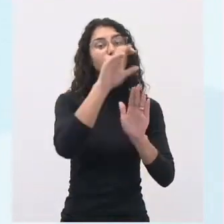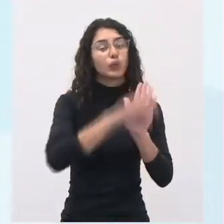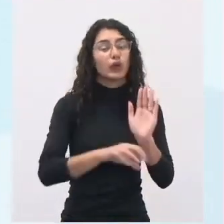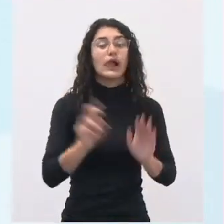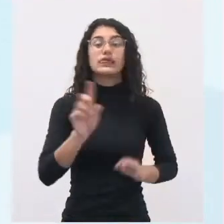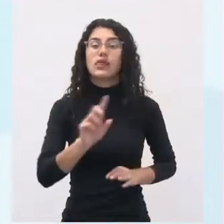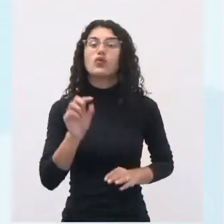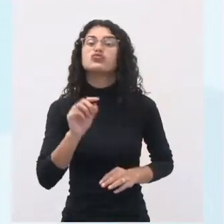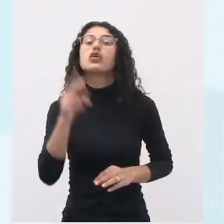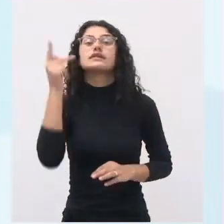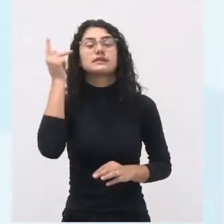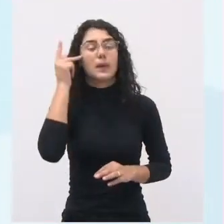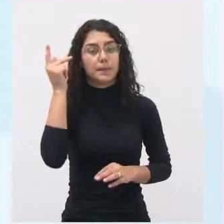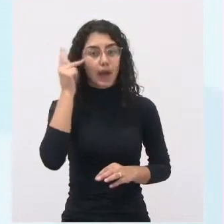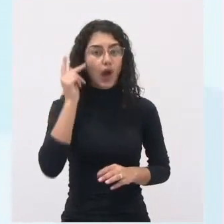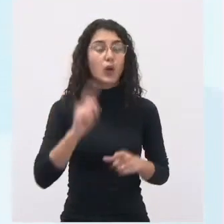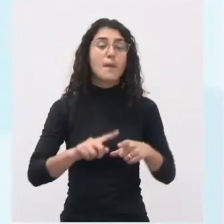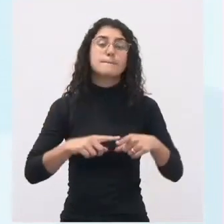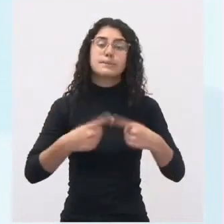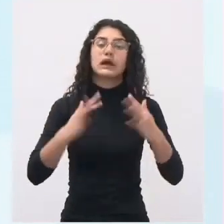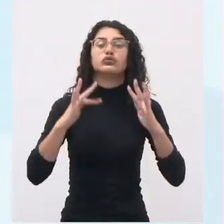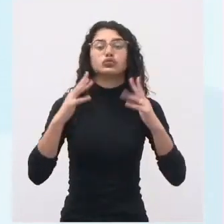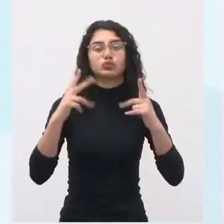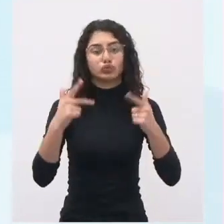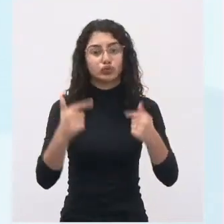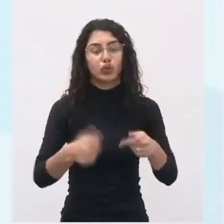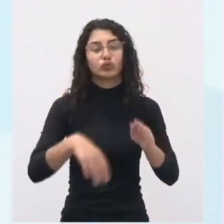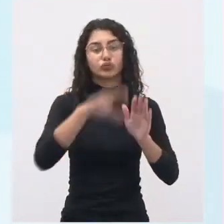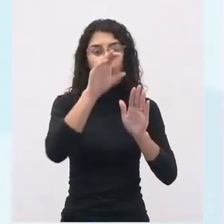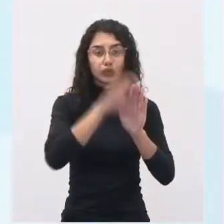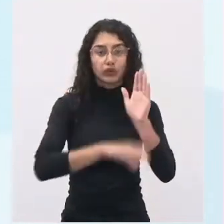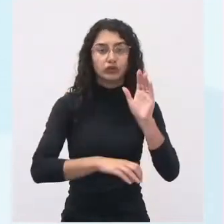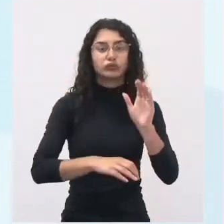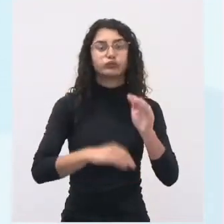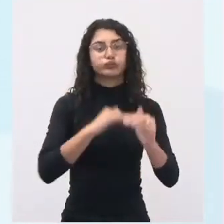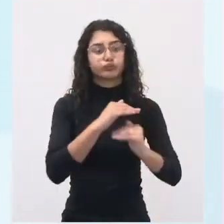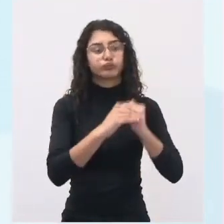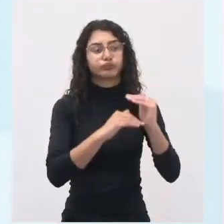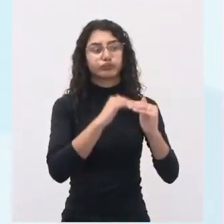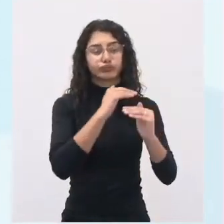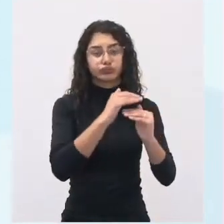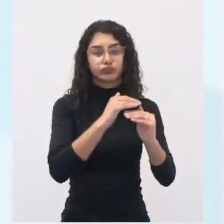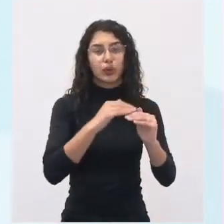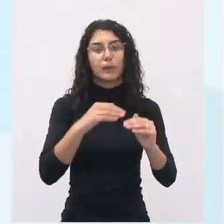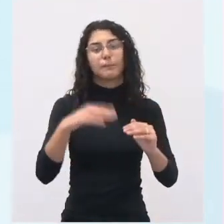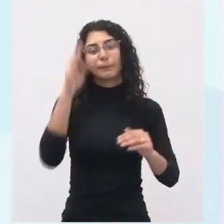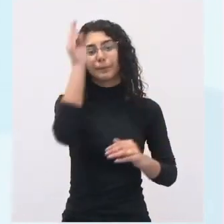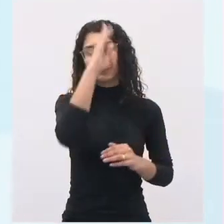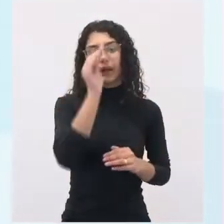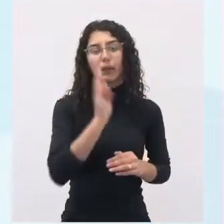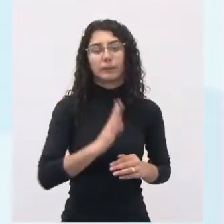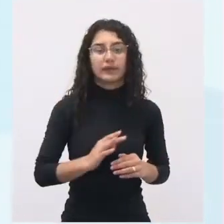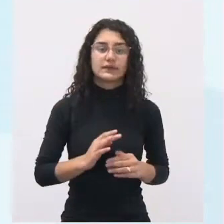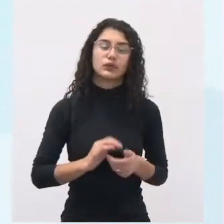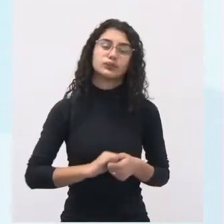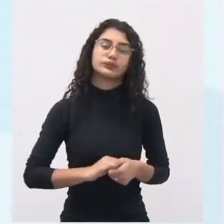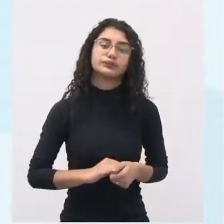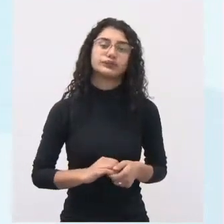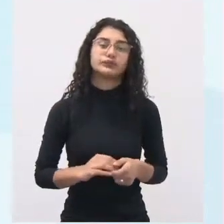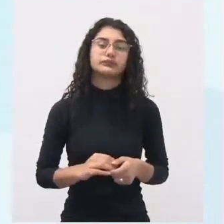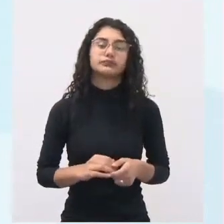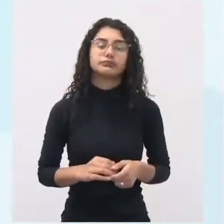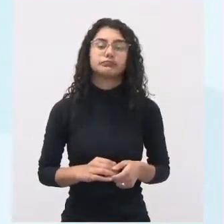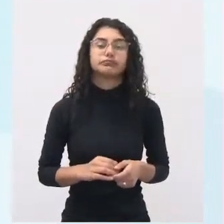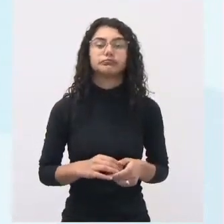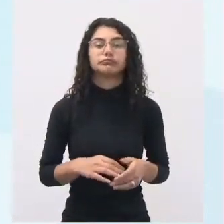São Paulo, mas todos os currículos que estão sendo construídos, né, pelo Brasil, de âmbito nacional, estão